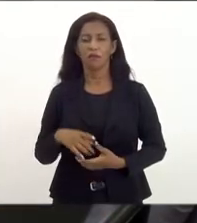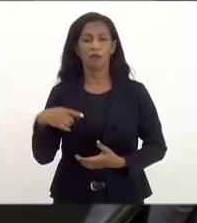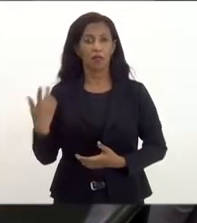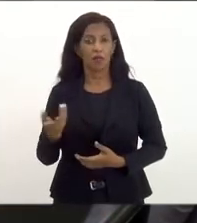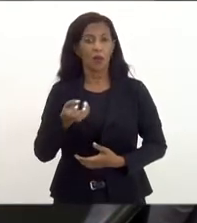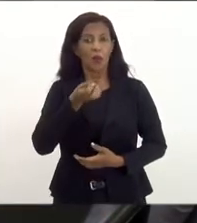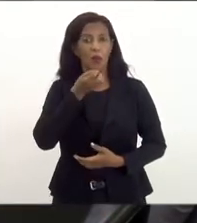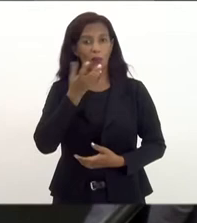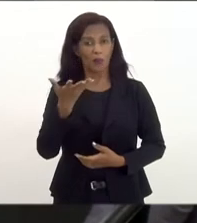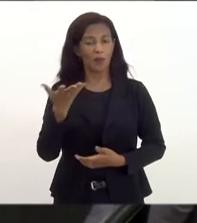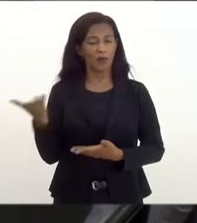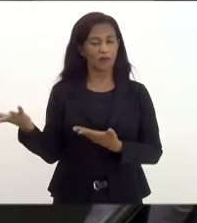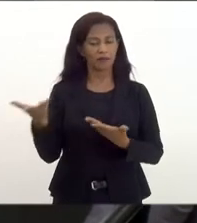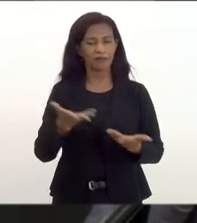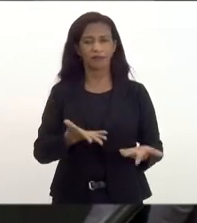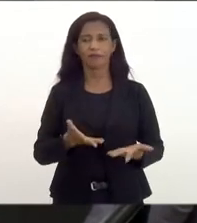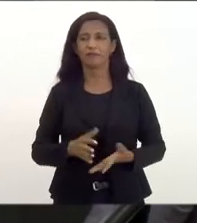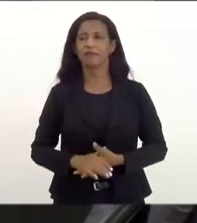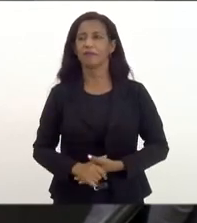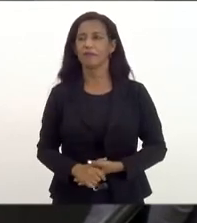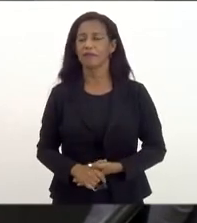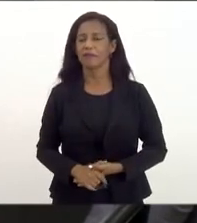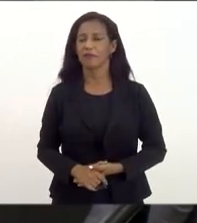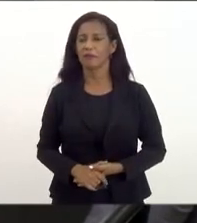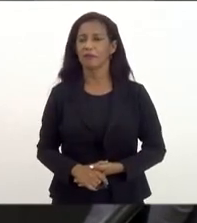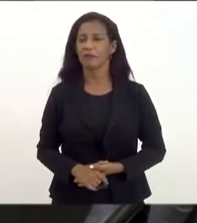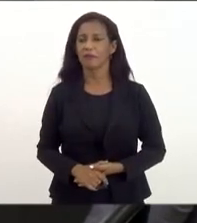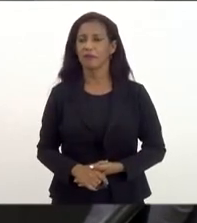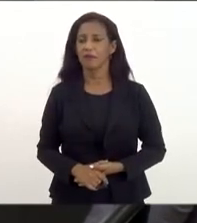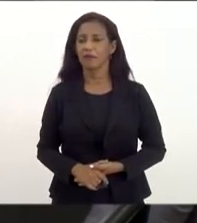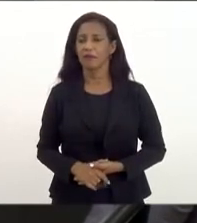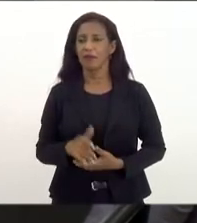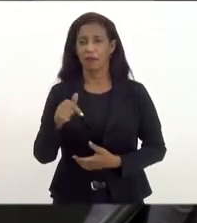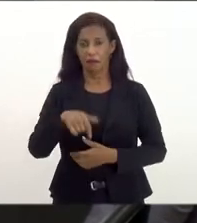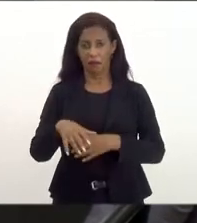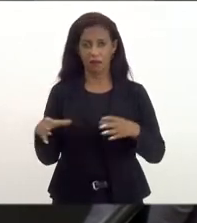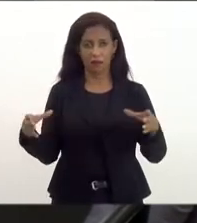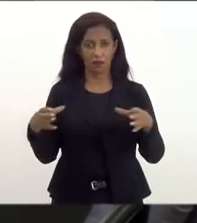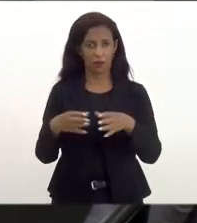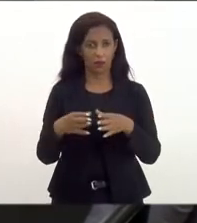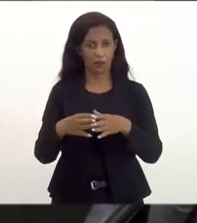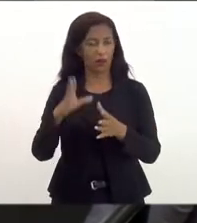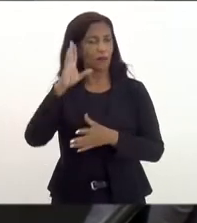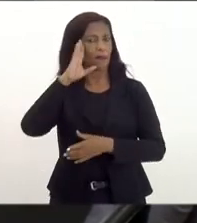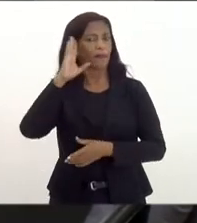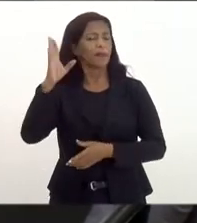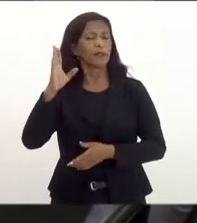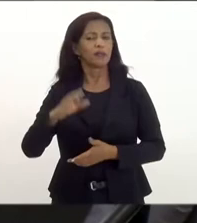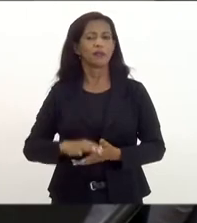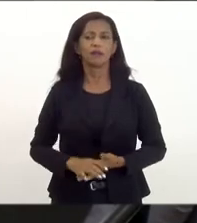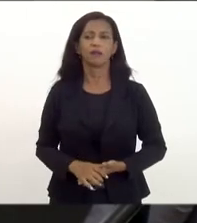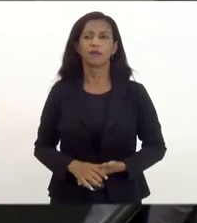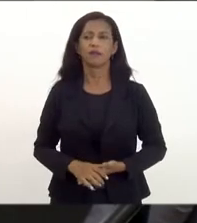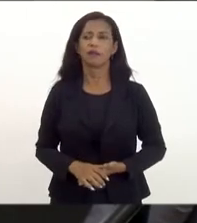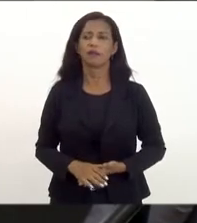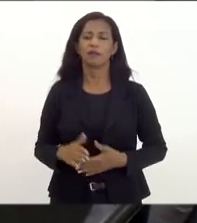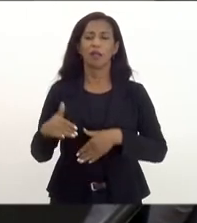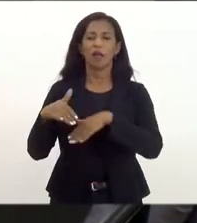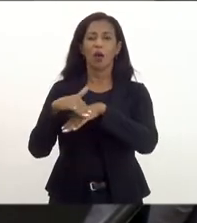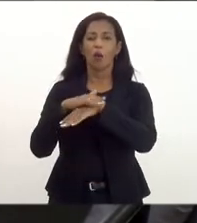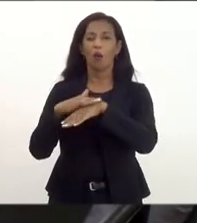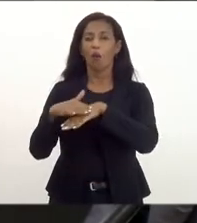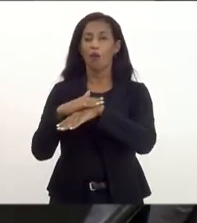muito boas vindas e olha a esta comissão principalmente pelo fato da